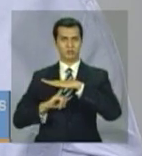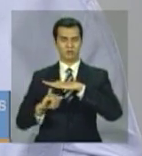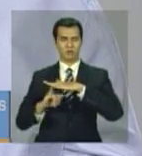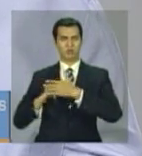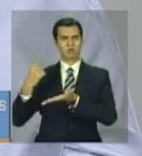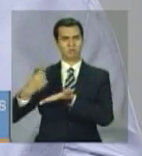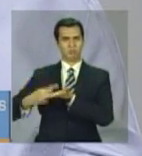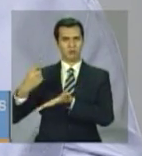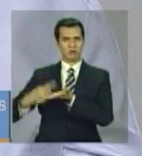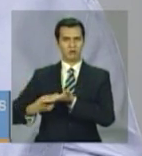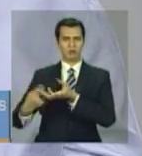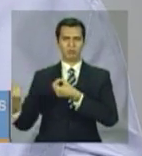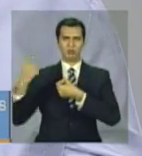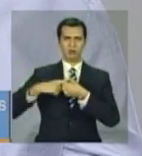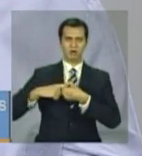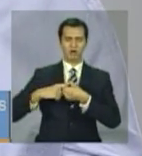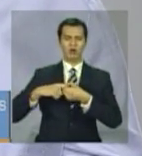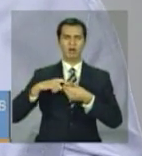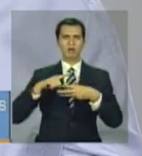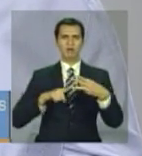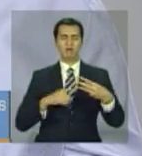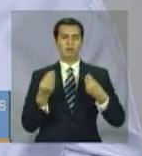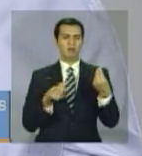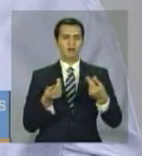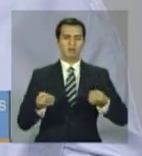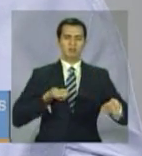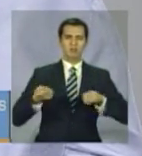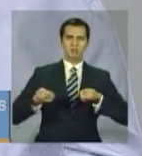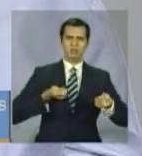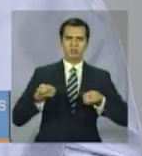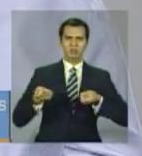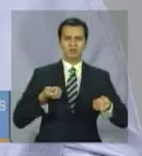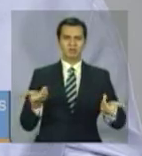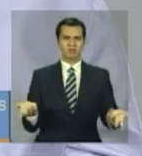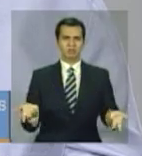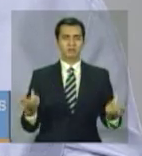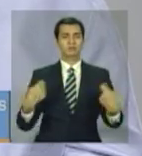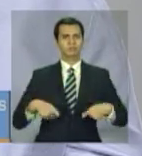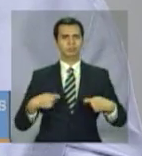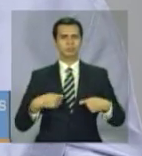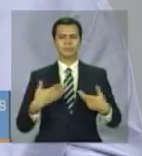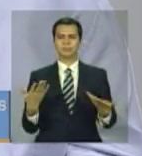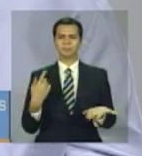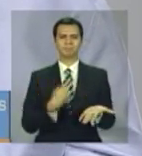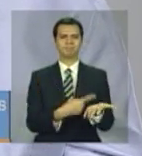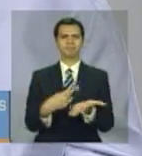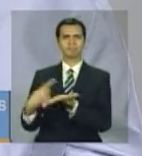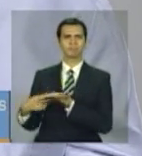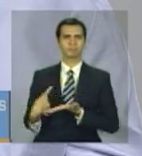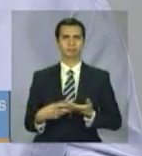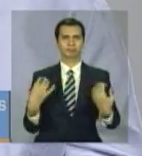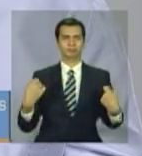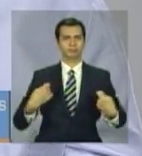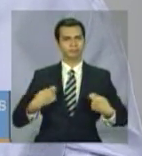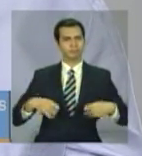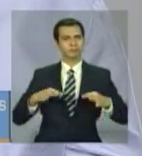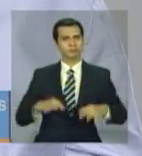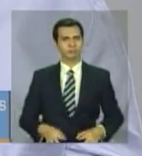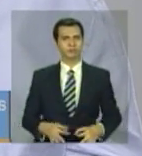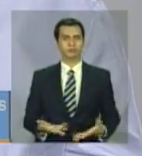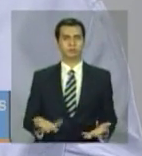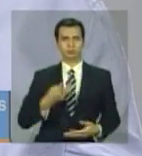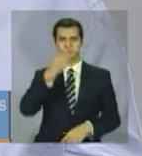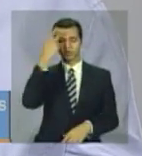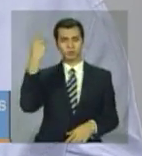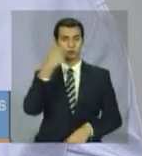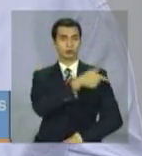equipamento. Né? E precisávamos de fazer um diálogo. Né? Esses gestores precisavam ser capacitados, precisavam